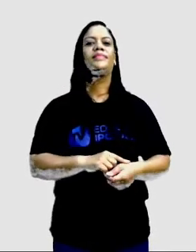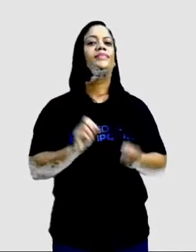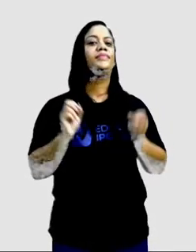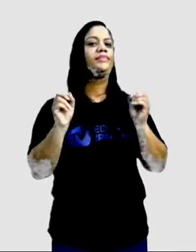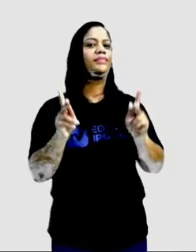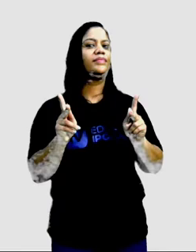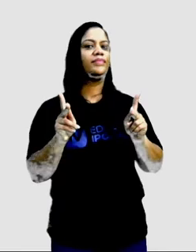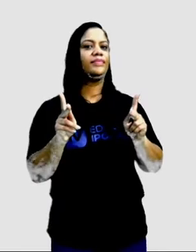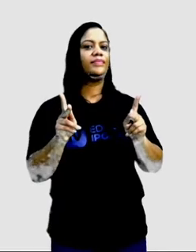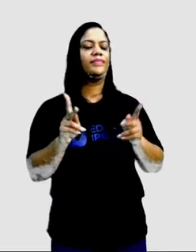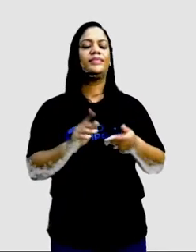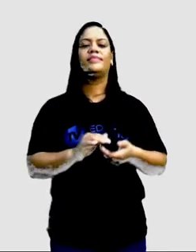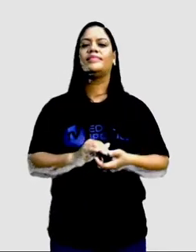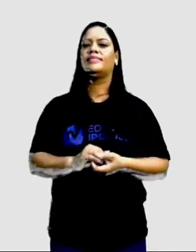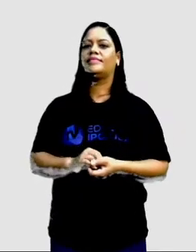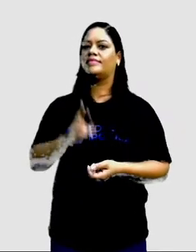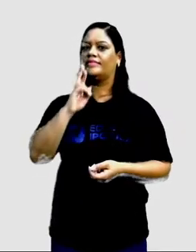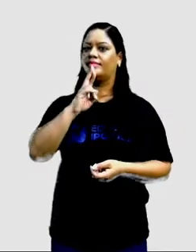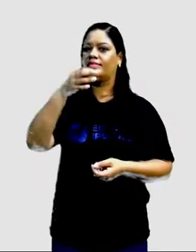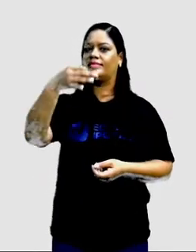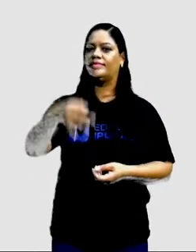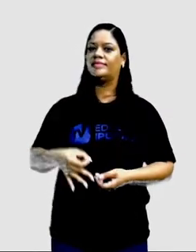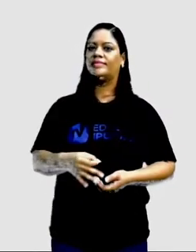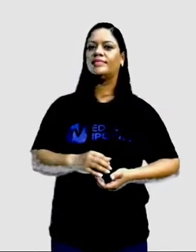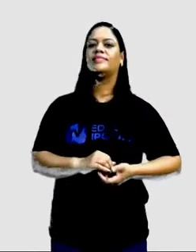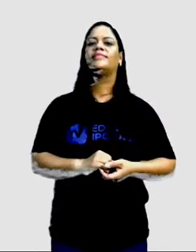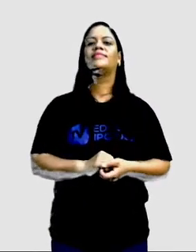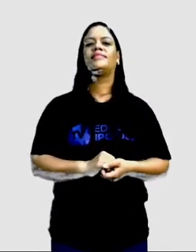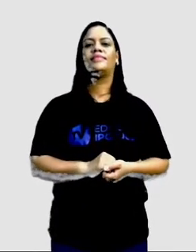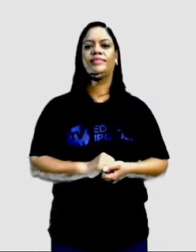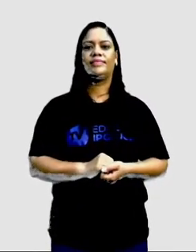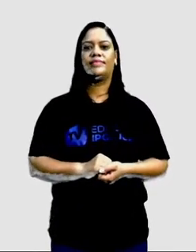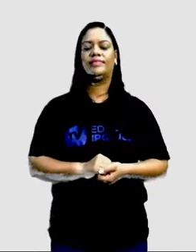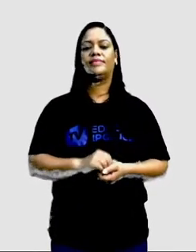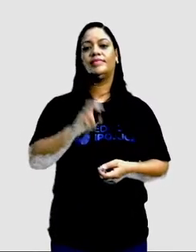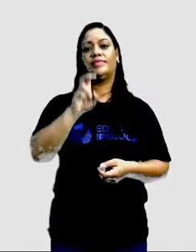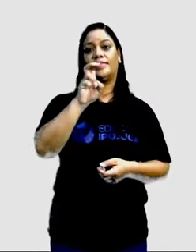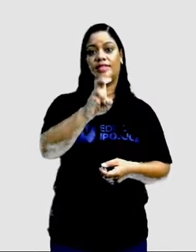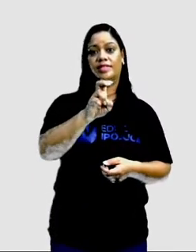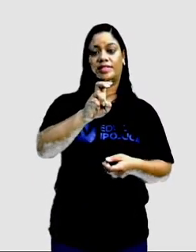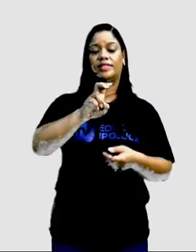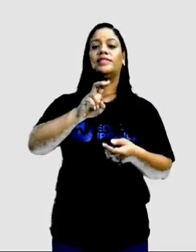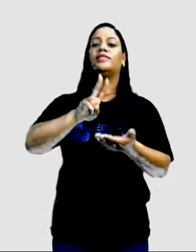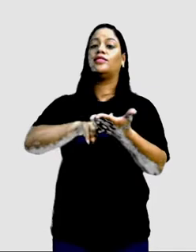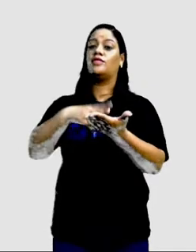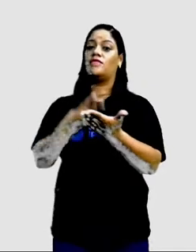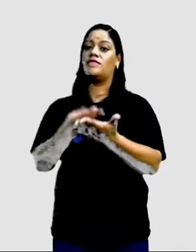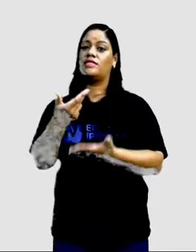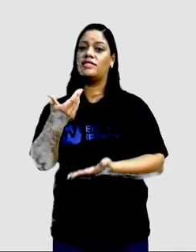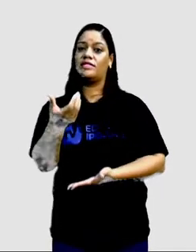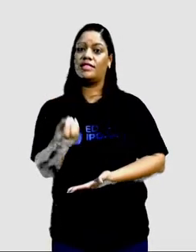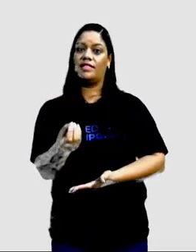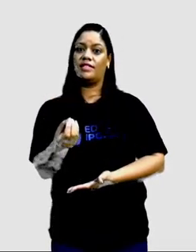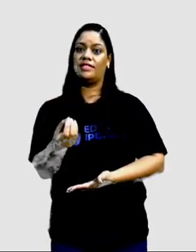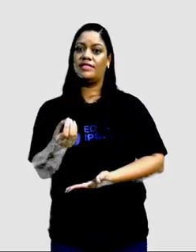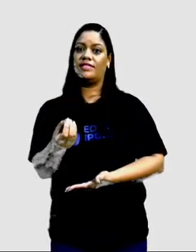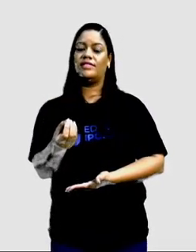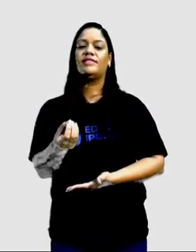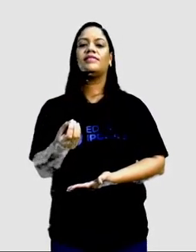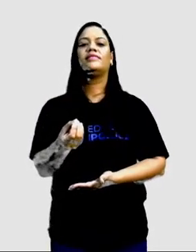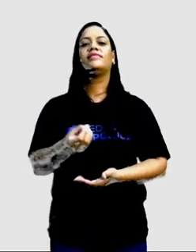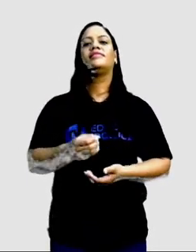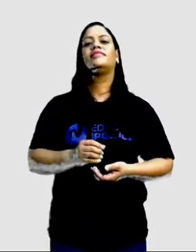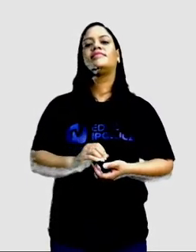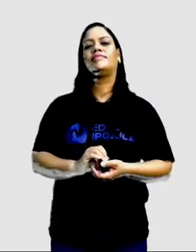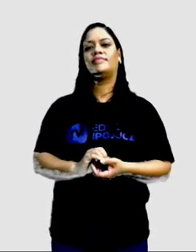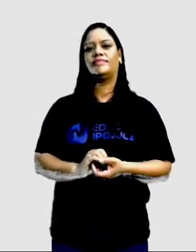Ok? Então, vamos lá na resposta. Ó, 5 vezes 10, 10